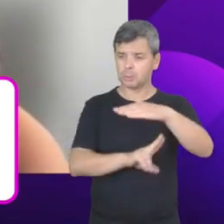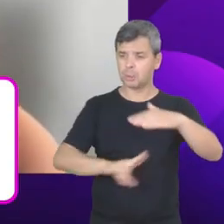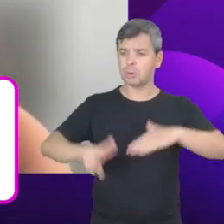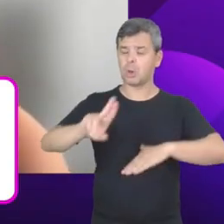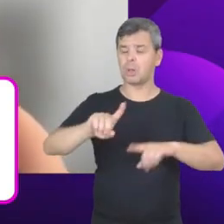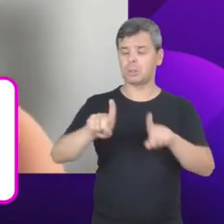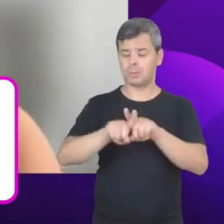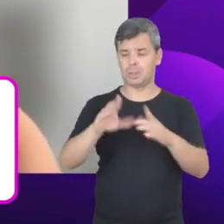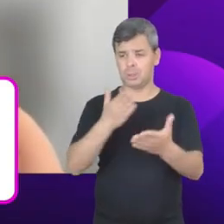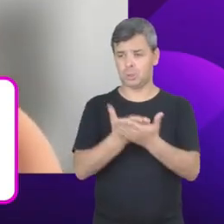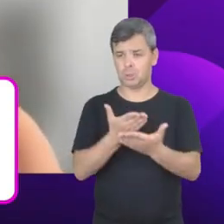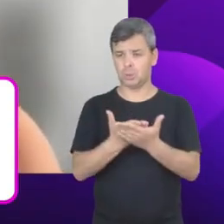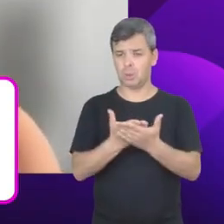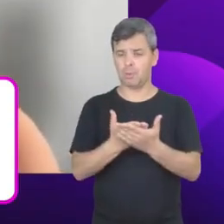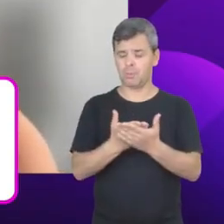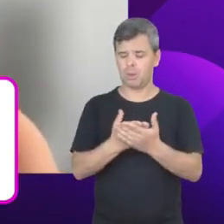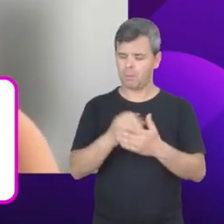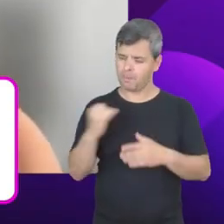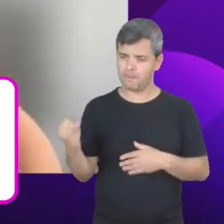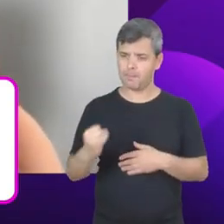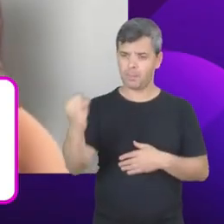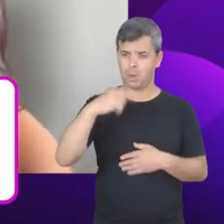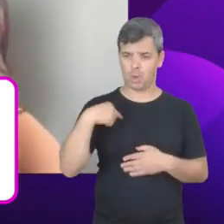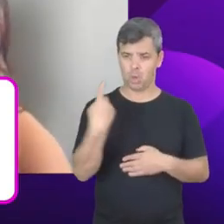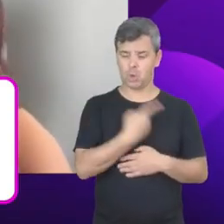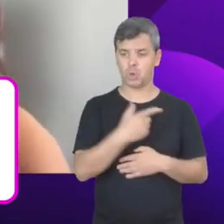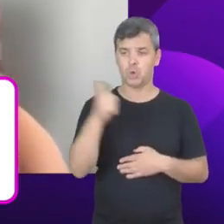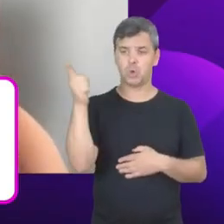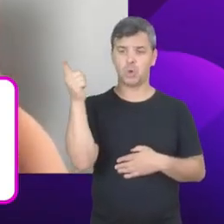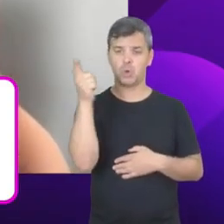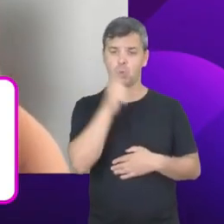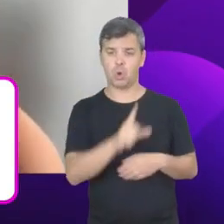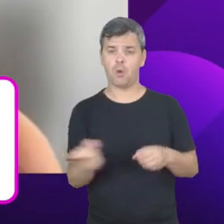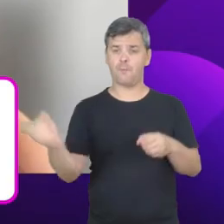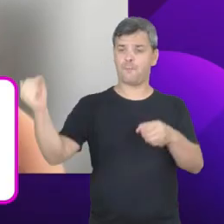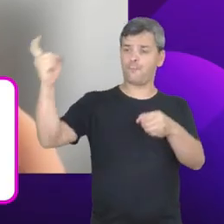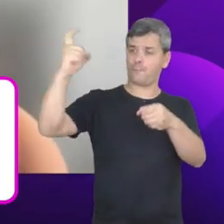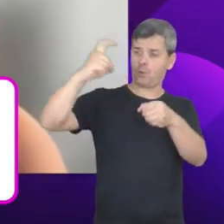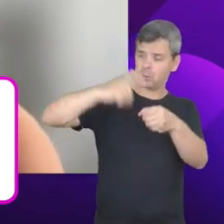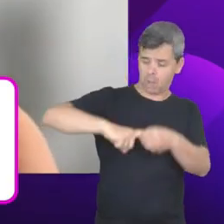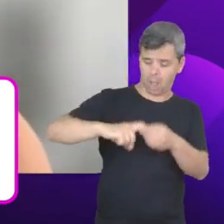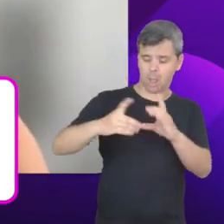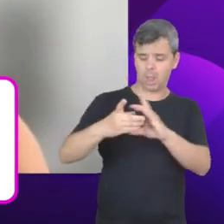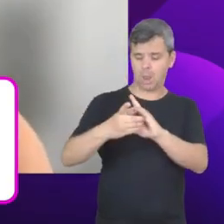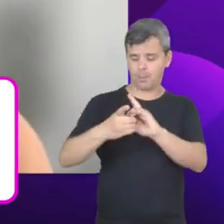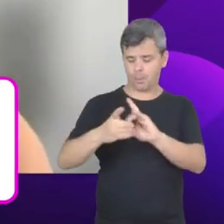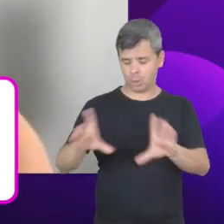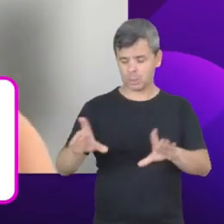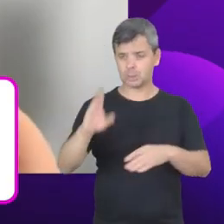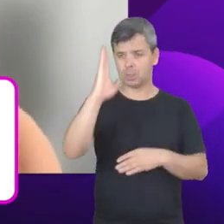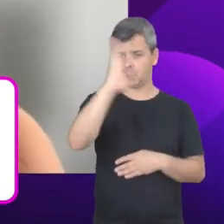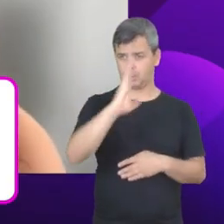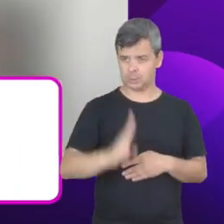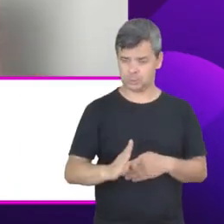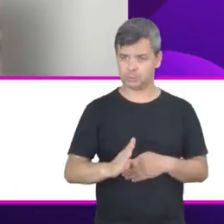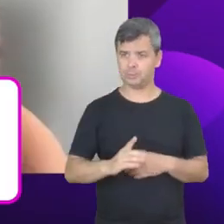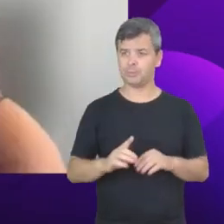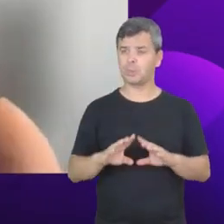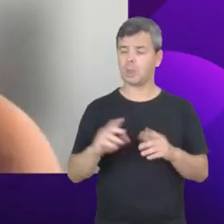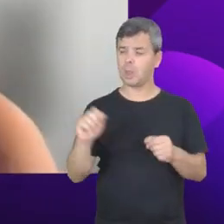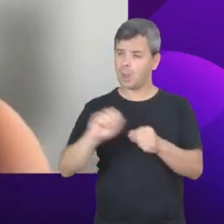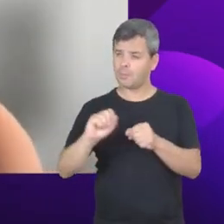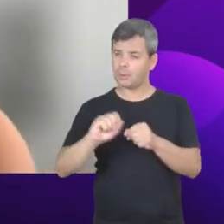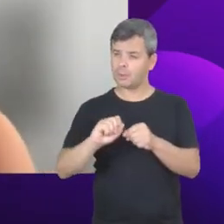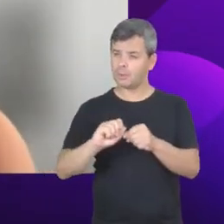universidades, nas escolas, foi fundamental para que a gente conseguisse, de fato, retomar a democracia no nosso país e fazer